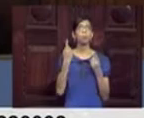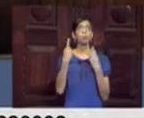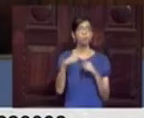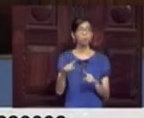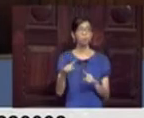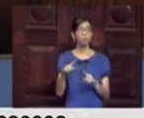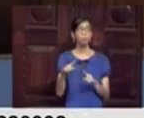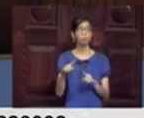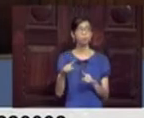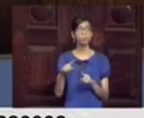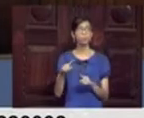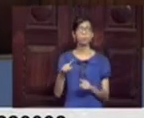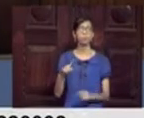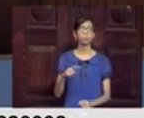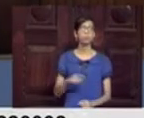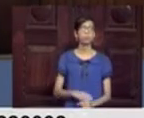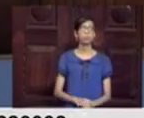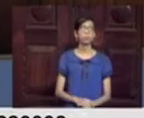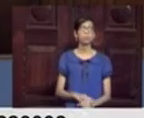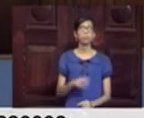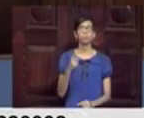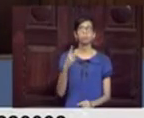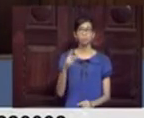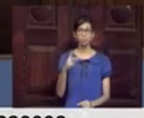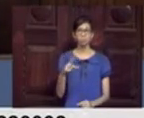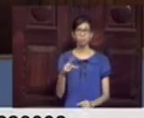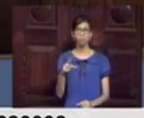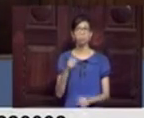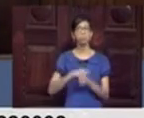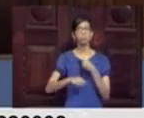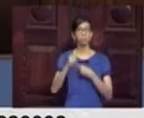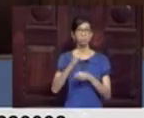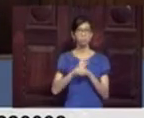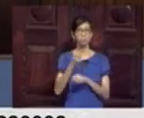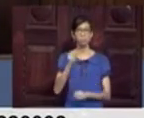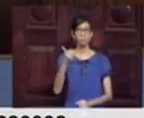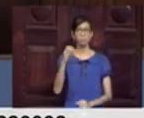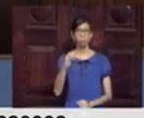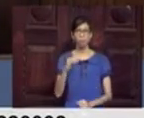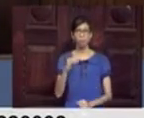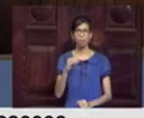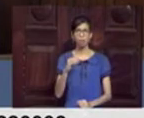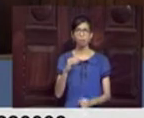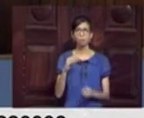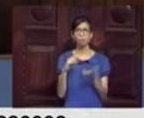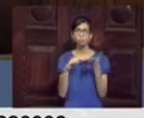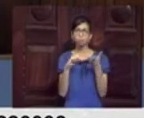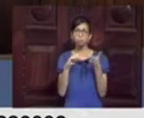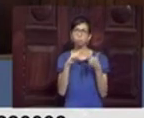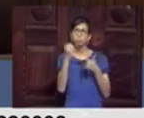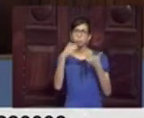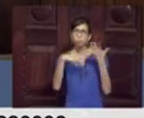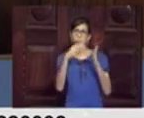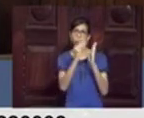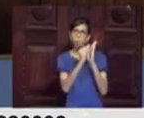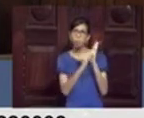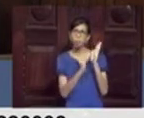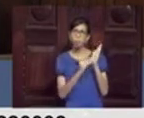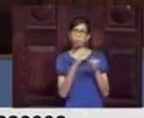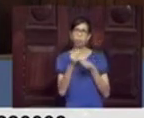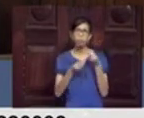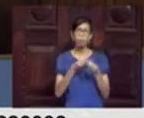contra a primeira-dama Adriana Anselmo. Em 2010, detalhando o papel do seu escritório no